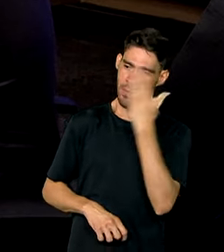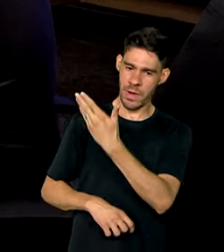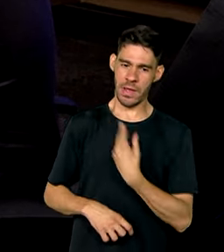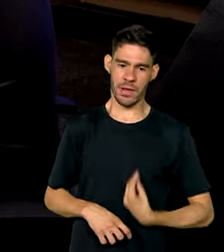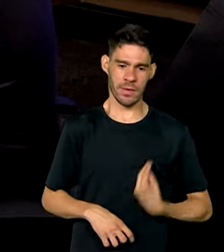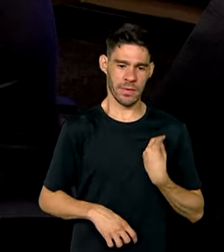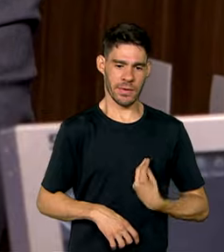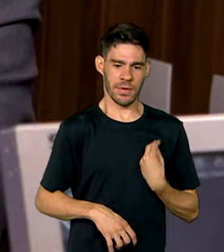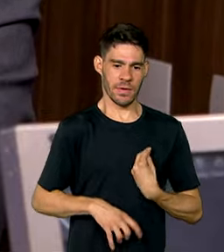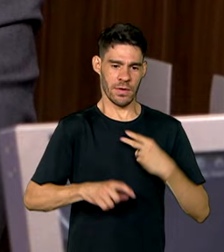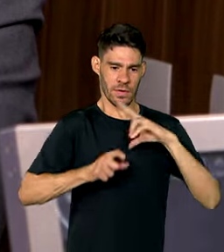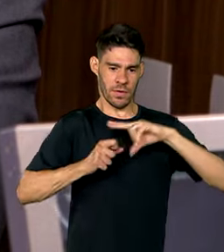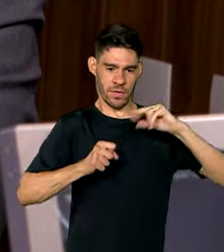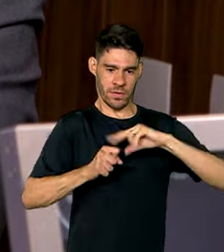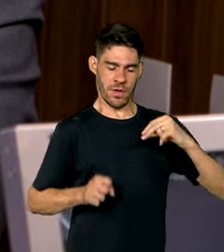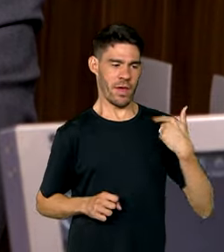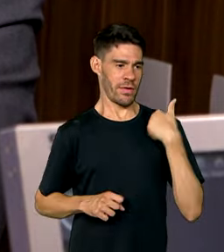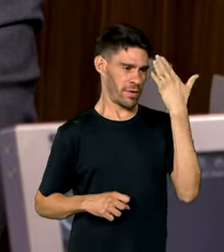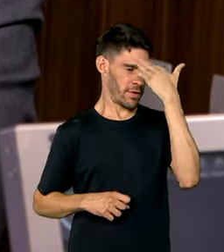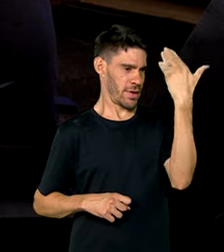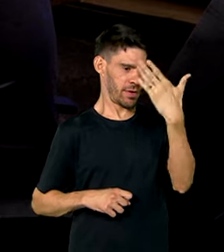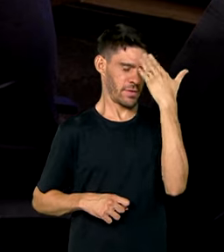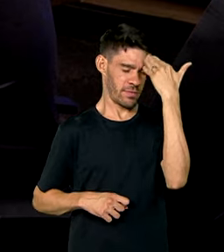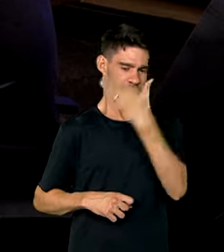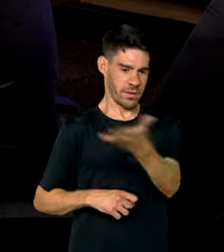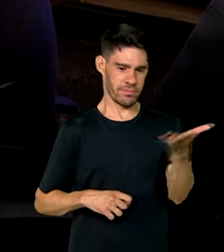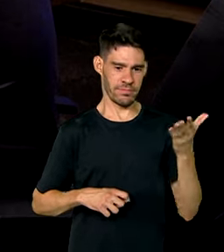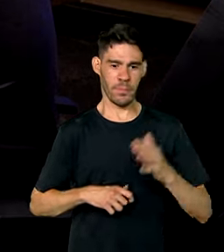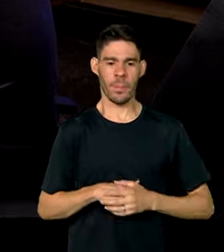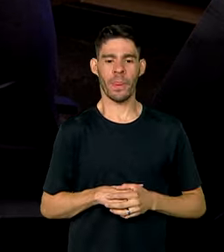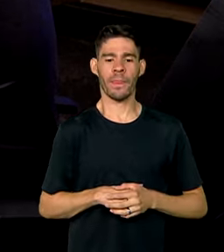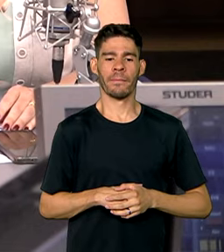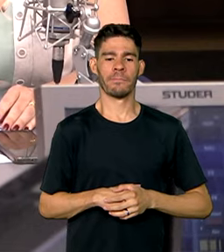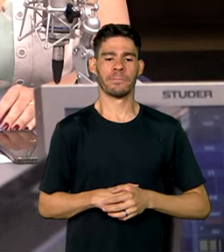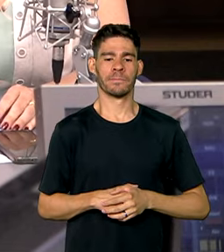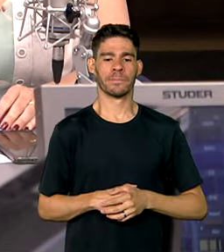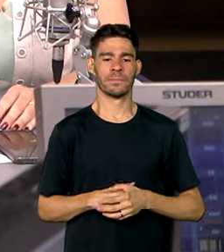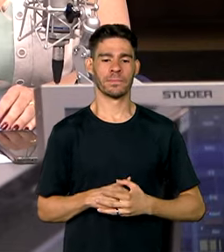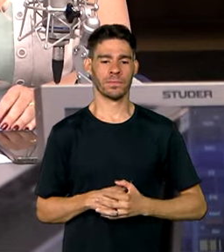pela participação aqui na Voz do Brasil. Eu que agradeço, obrigado a todas e todos.